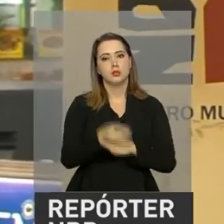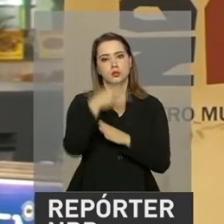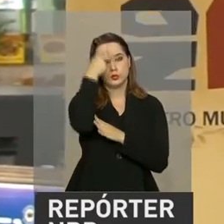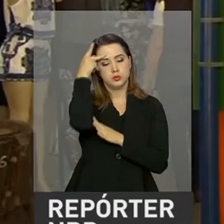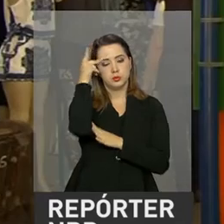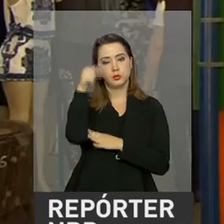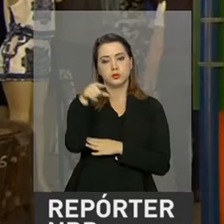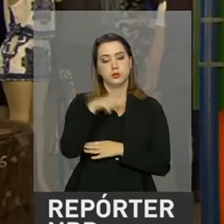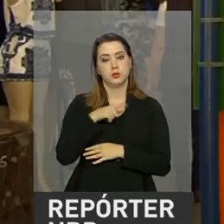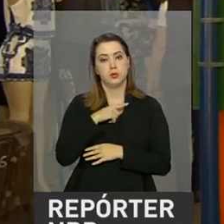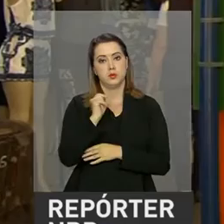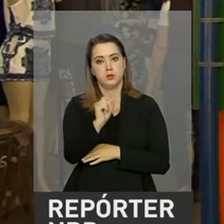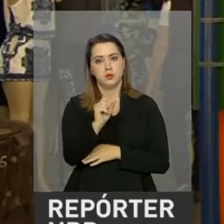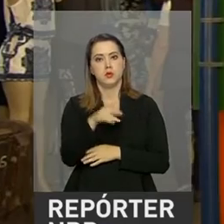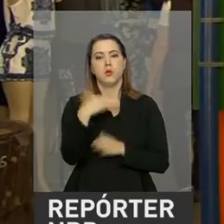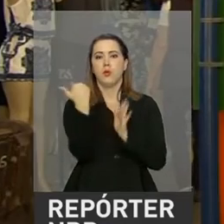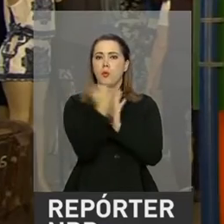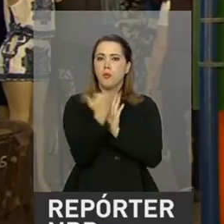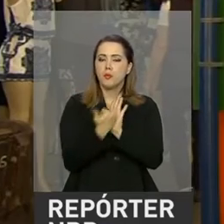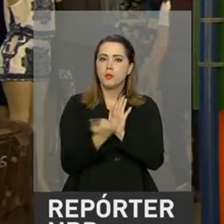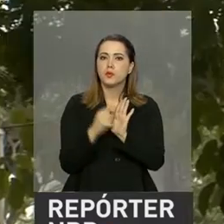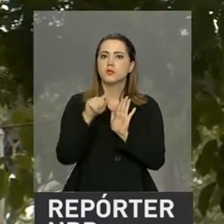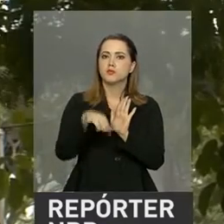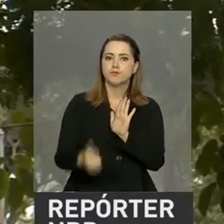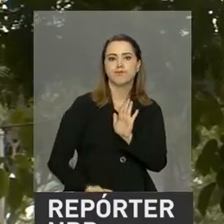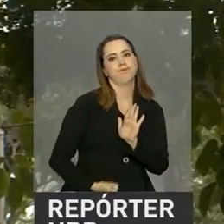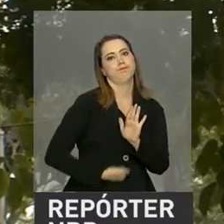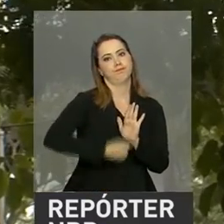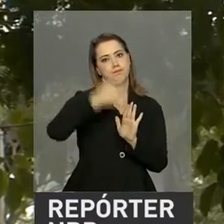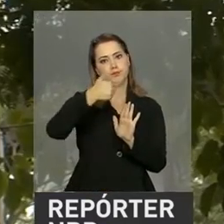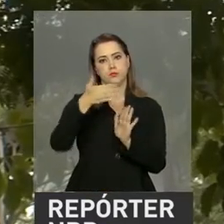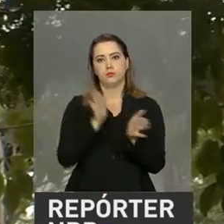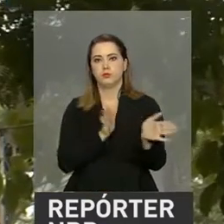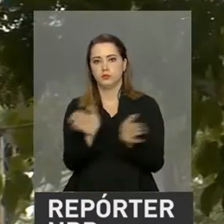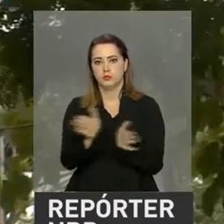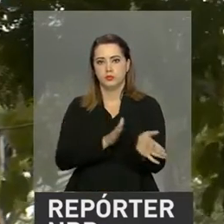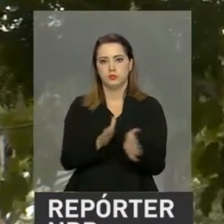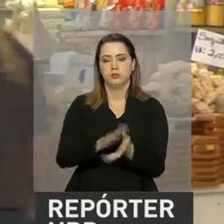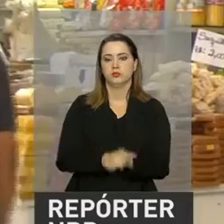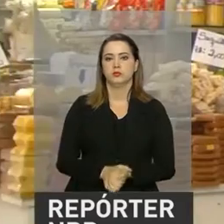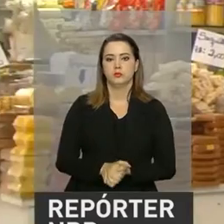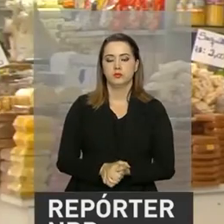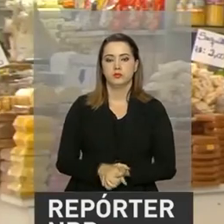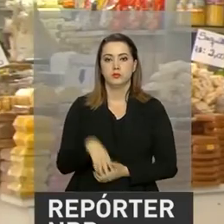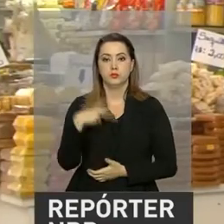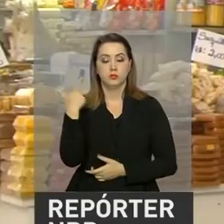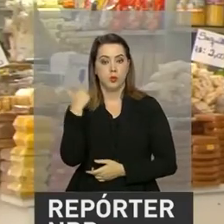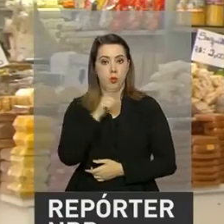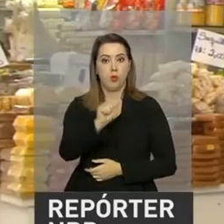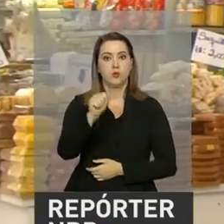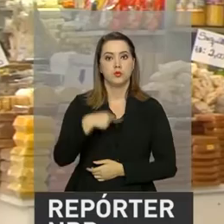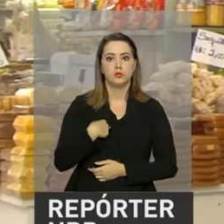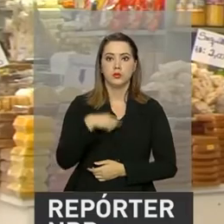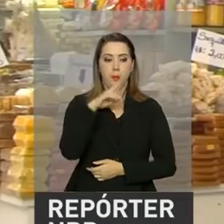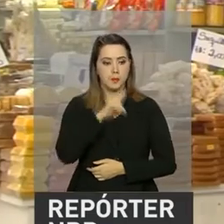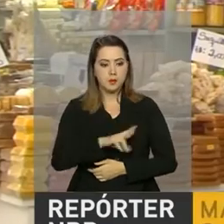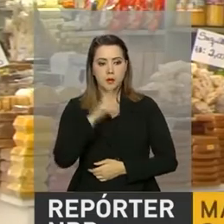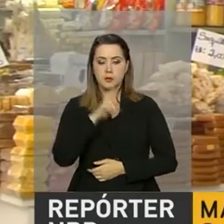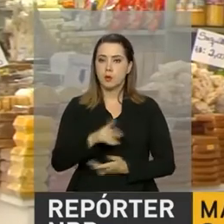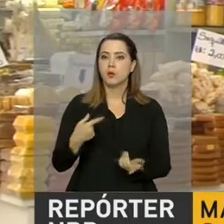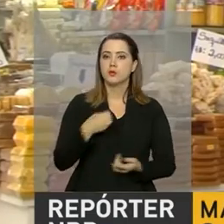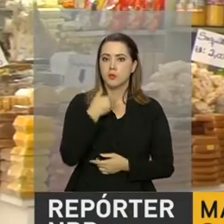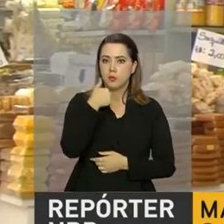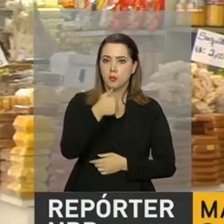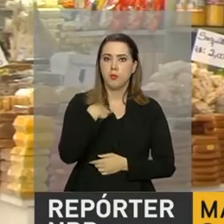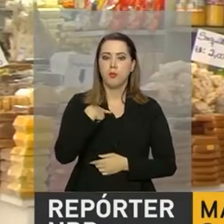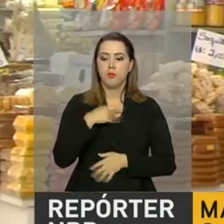São Cristóvão, o projeto é instalar ainda mais mecanismos de acessibilidade. Conseguimos bastante resultado na